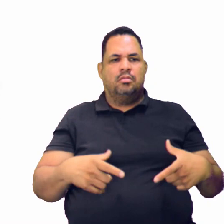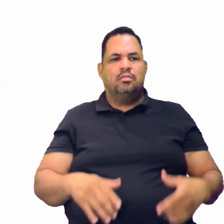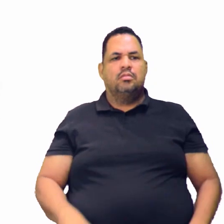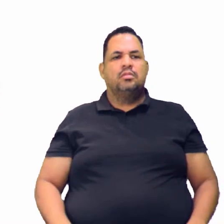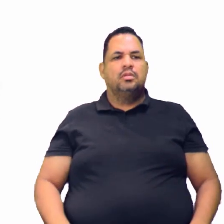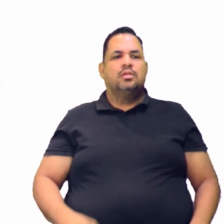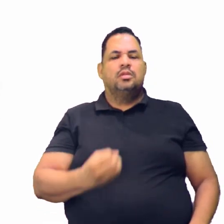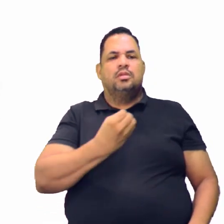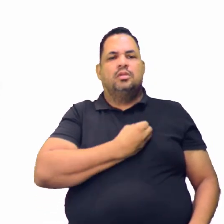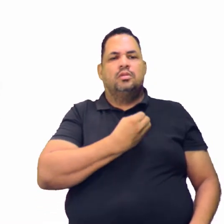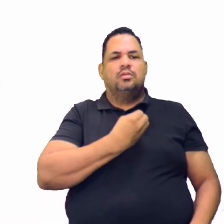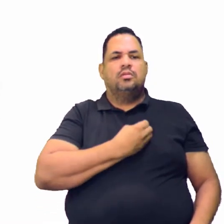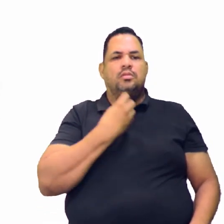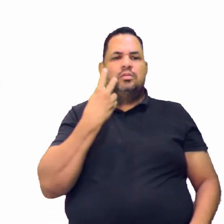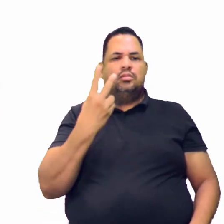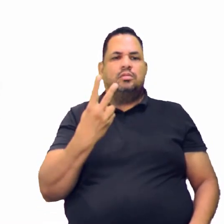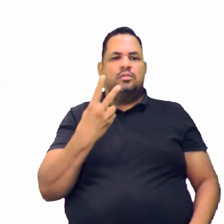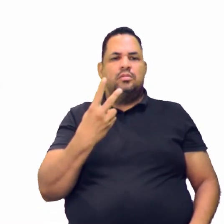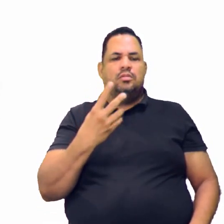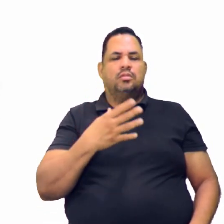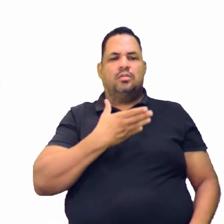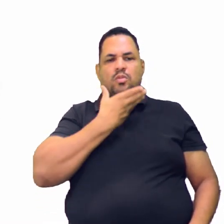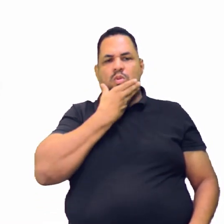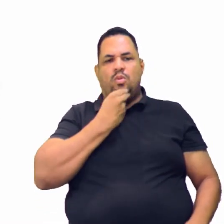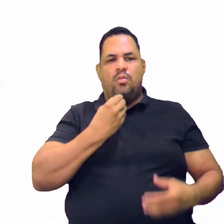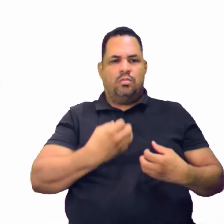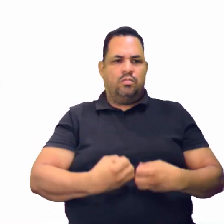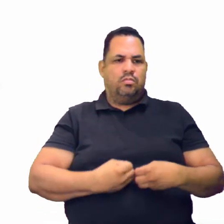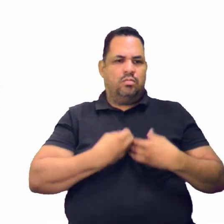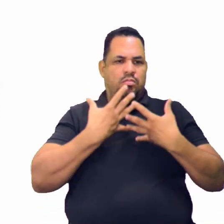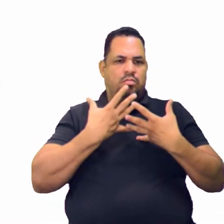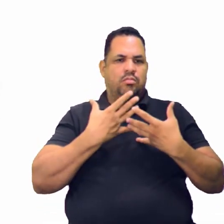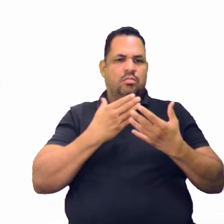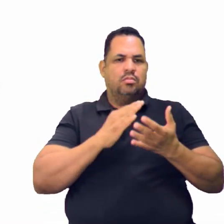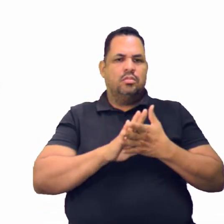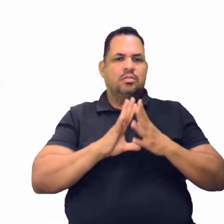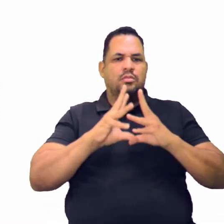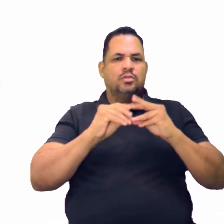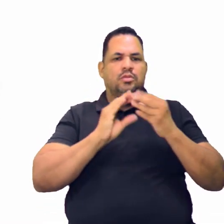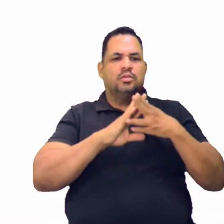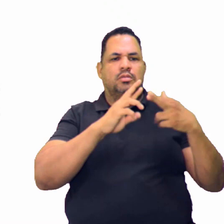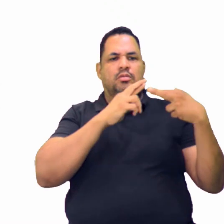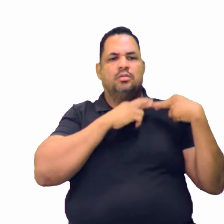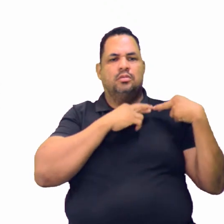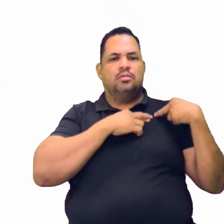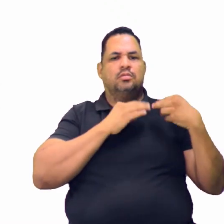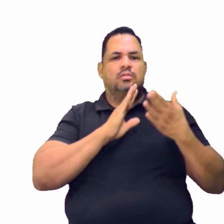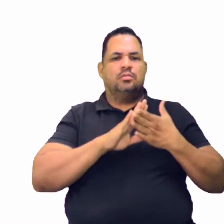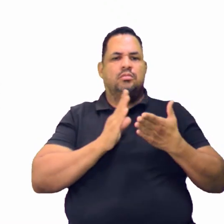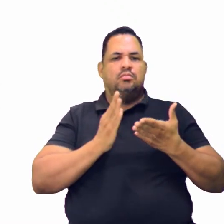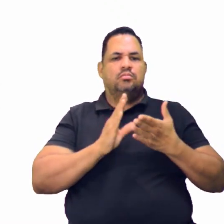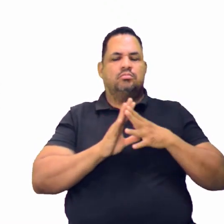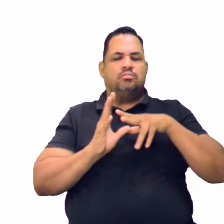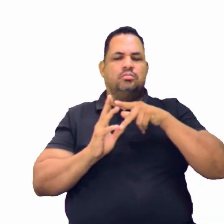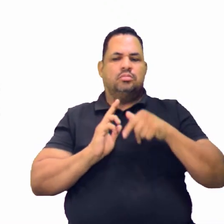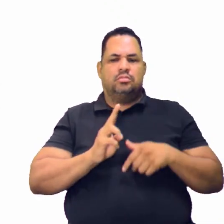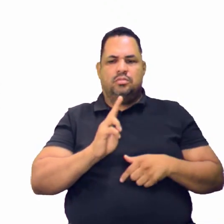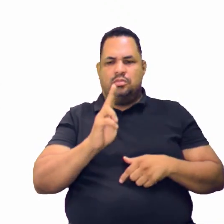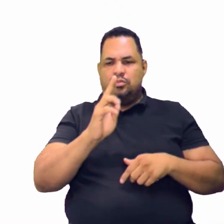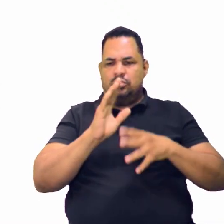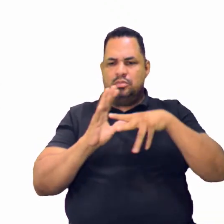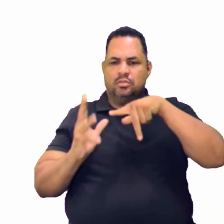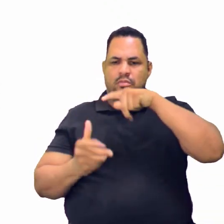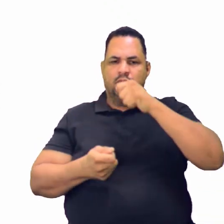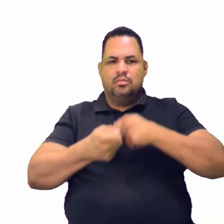Questão 2. O poeta declina de toda a responsabilidade na marcha do mundo